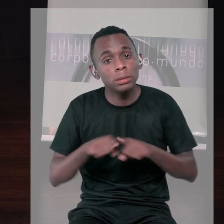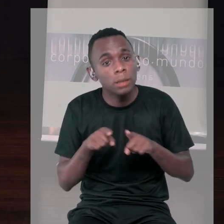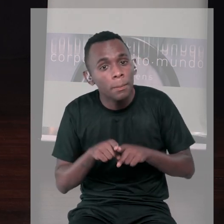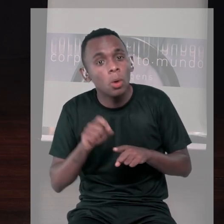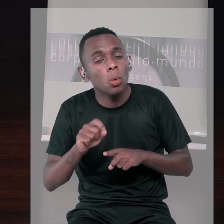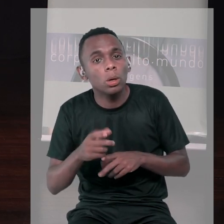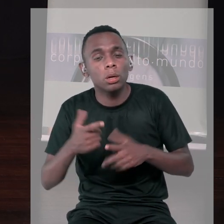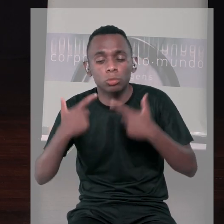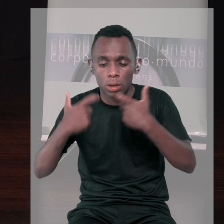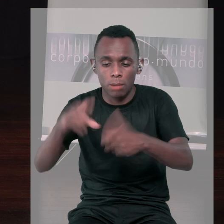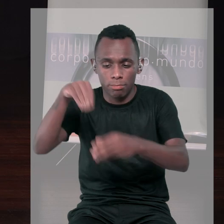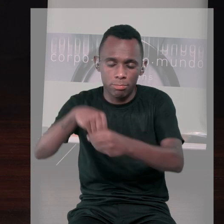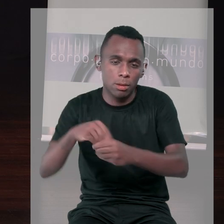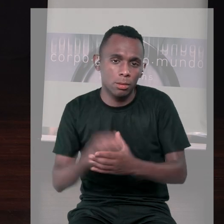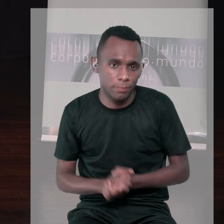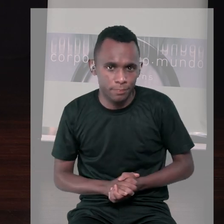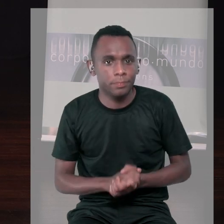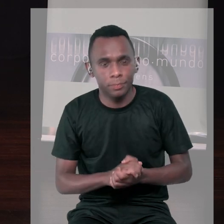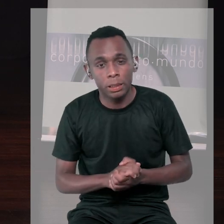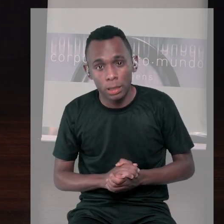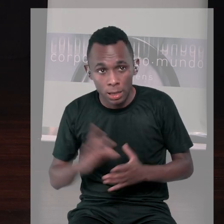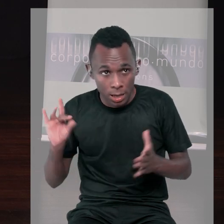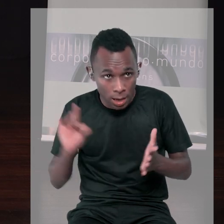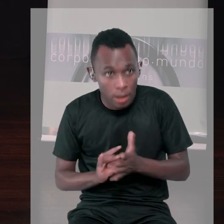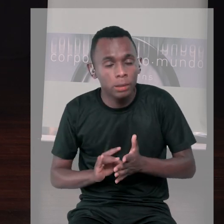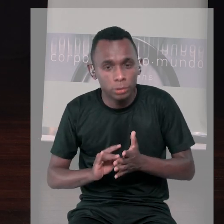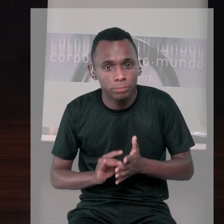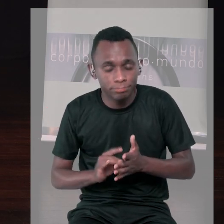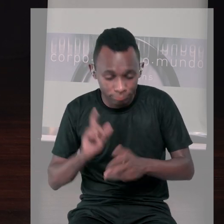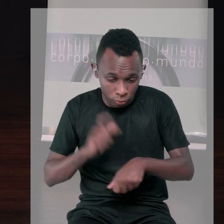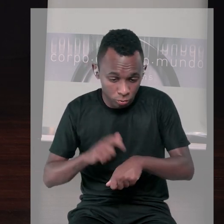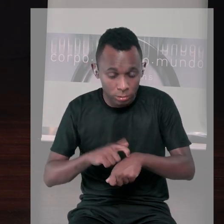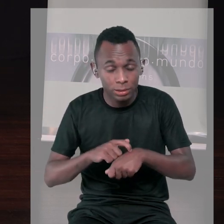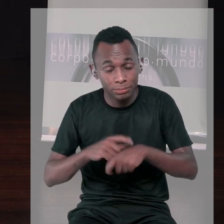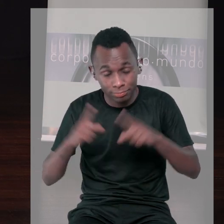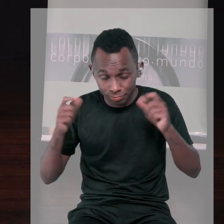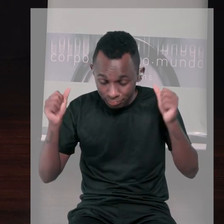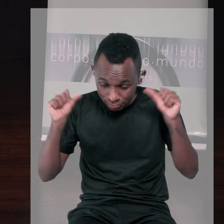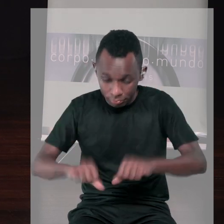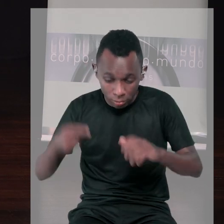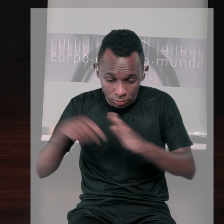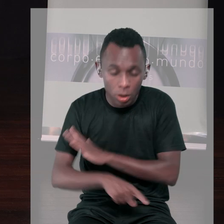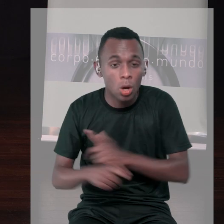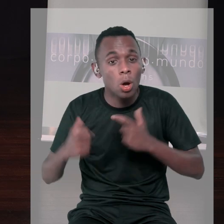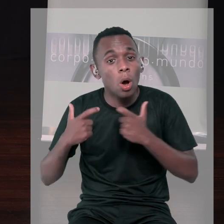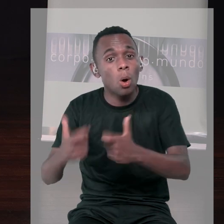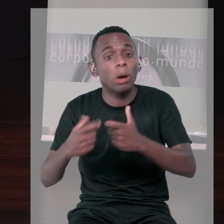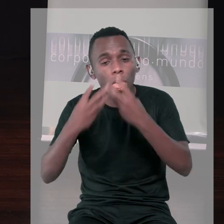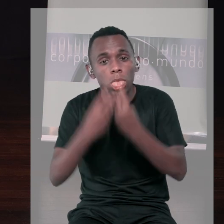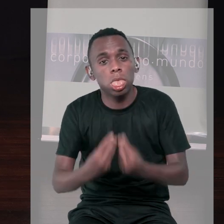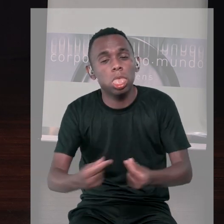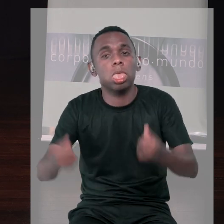A realidade do nosso tempo, me parece, é bem mais grave. A guerra total de extermínio, que foi pensada como um